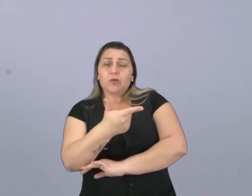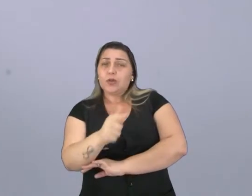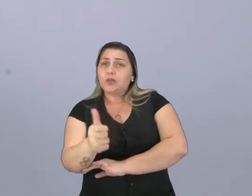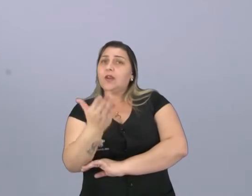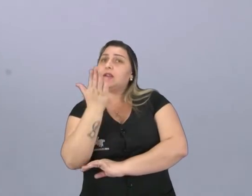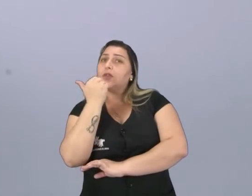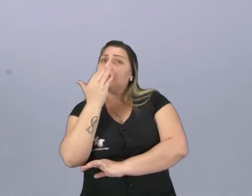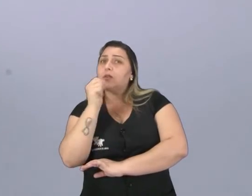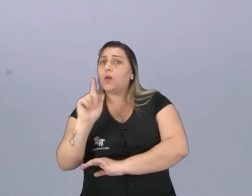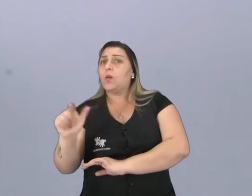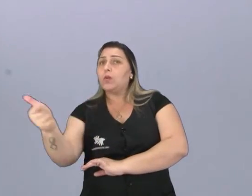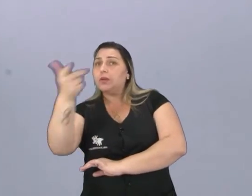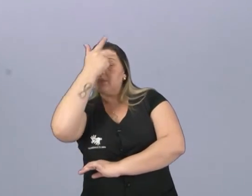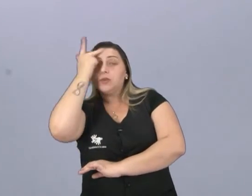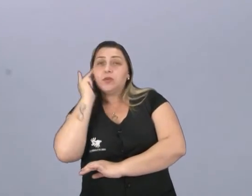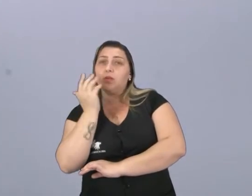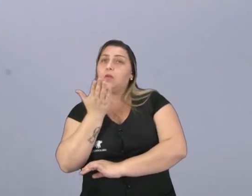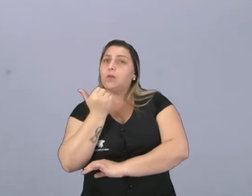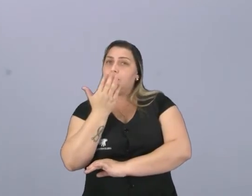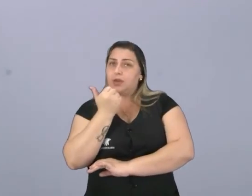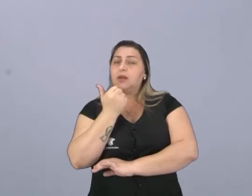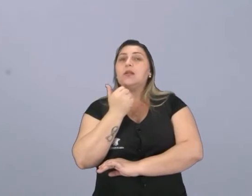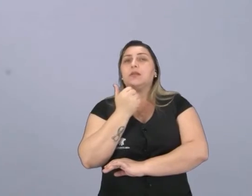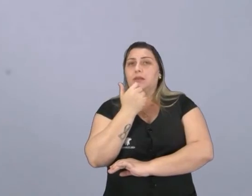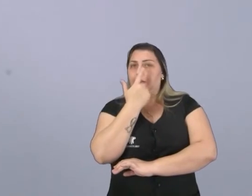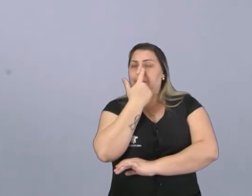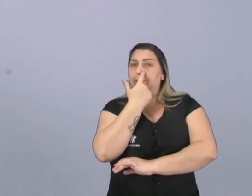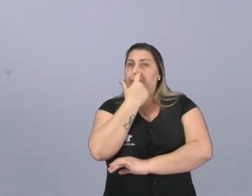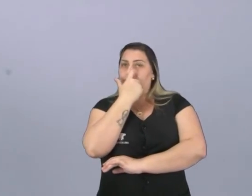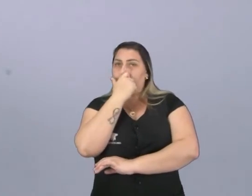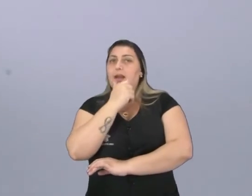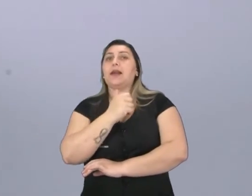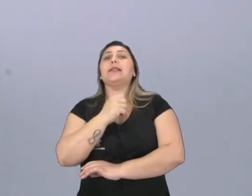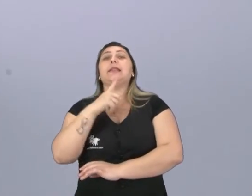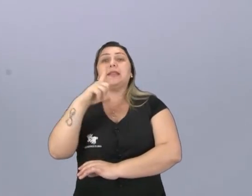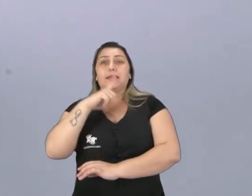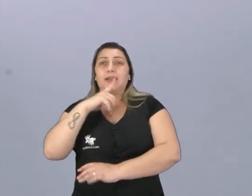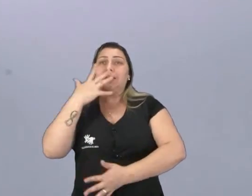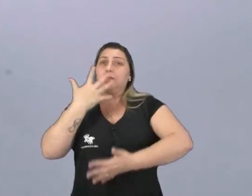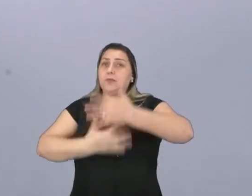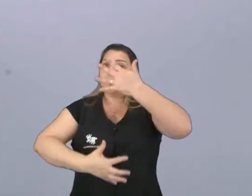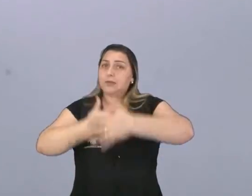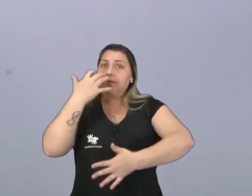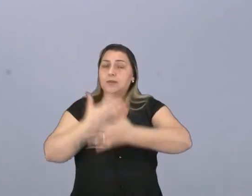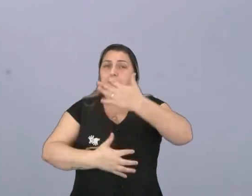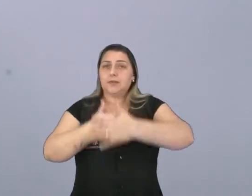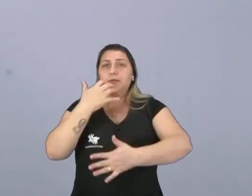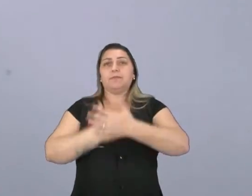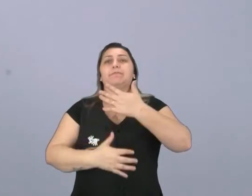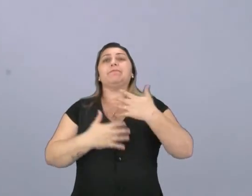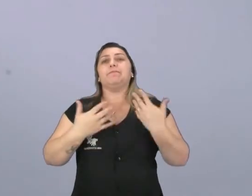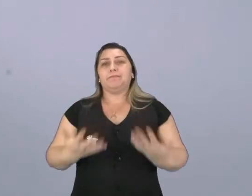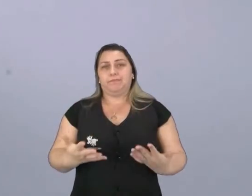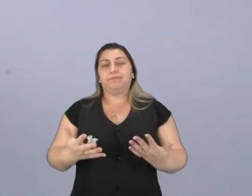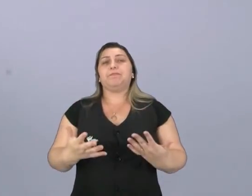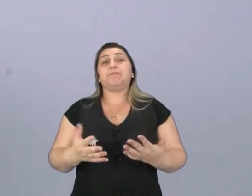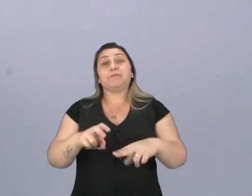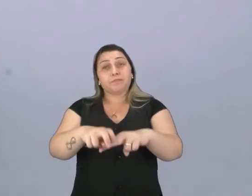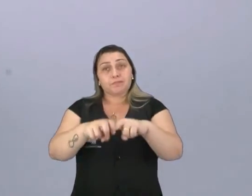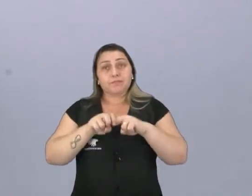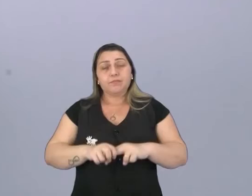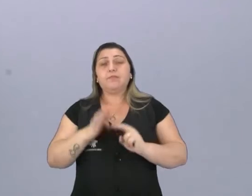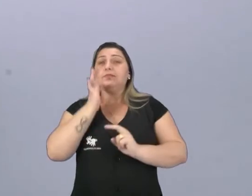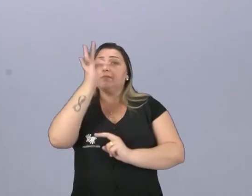tivessem comido. Se não tivessem comido, eu comeria. É uma ação futura, mas que foi impedida por alguma coisa. É por isso